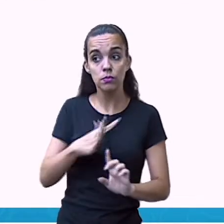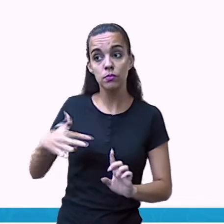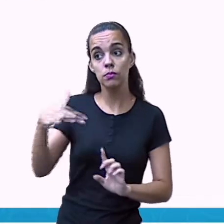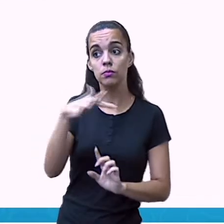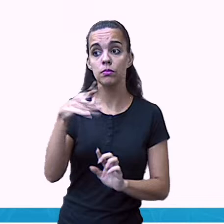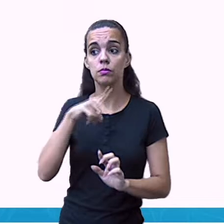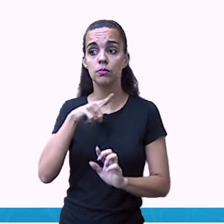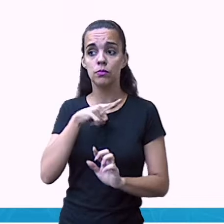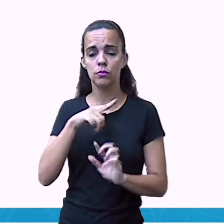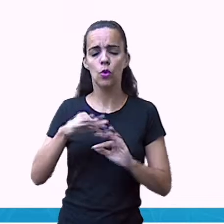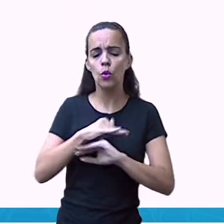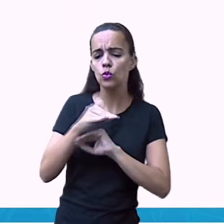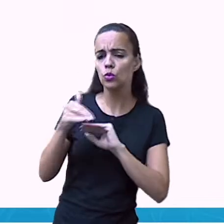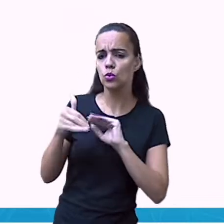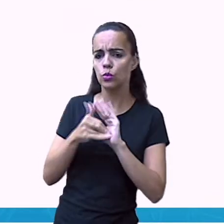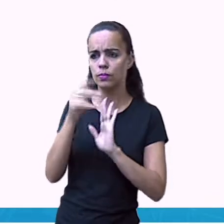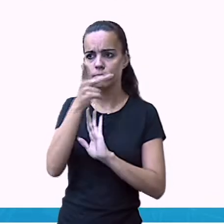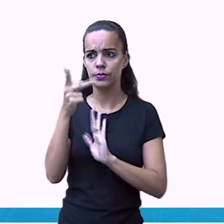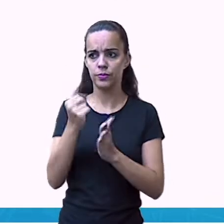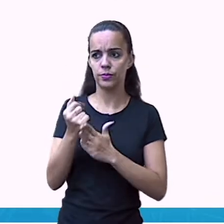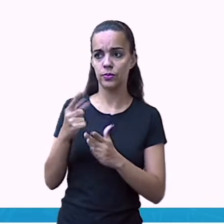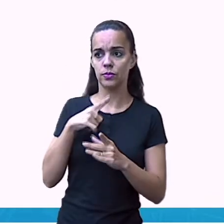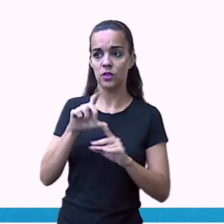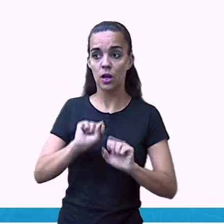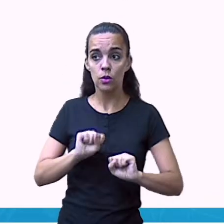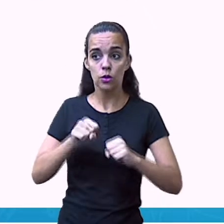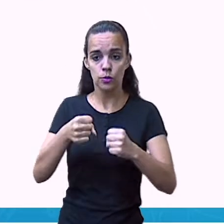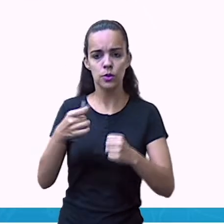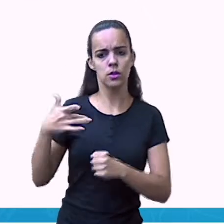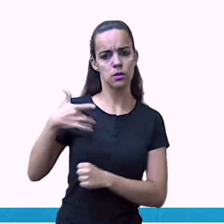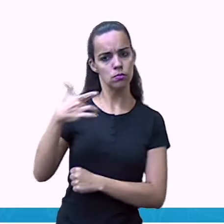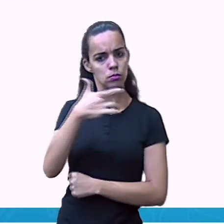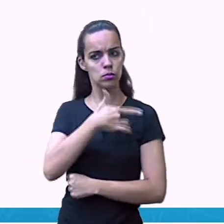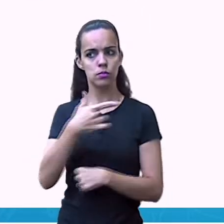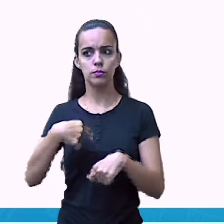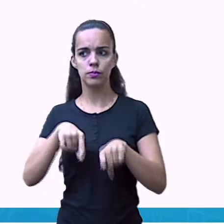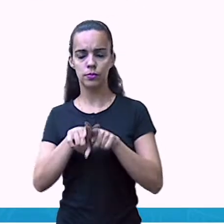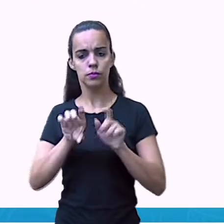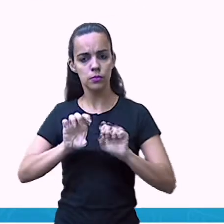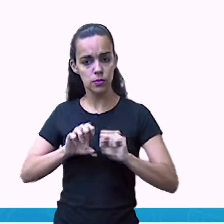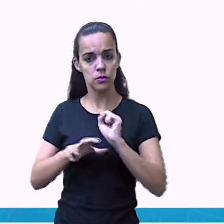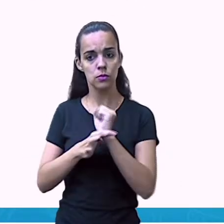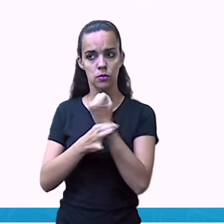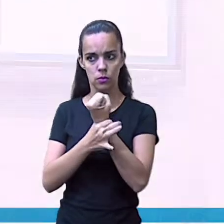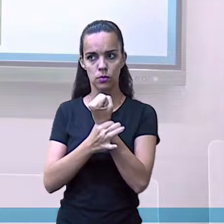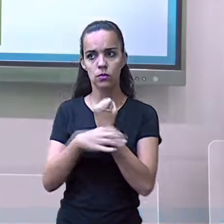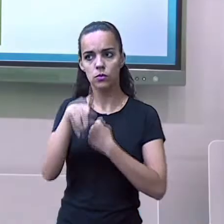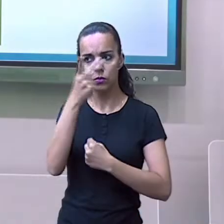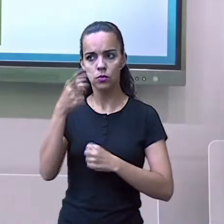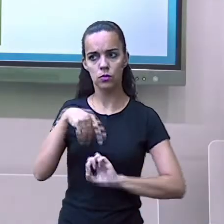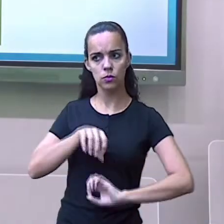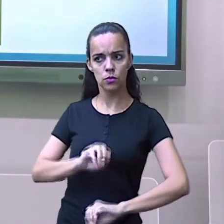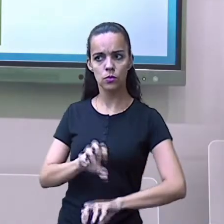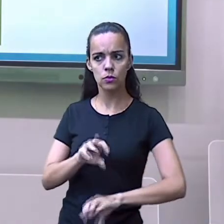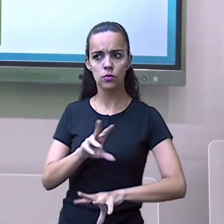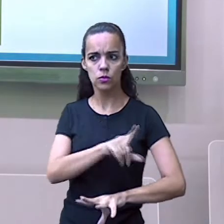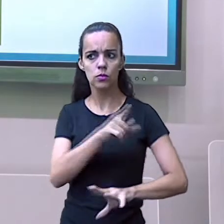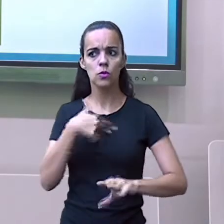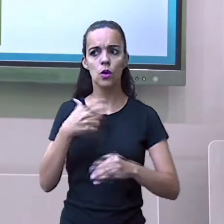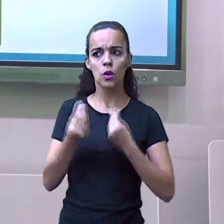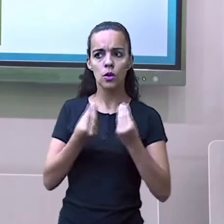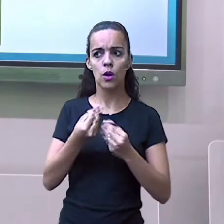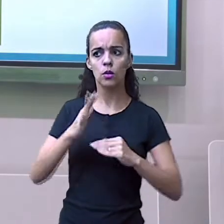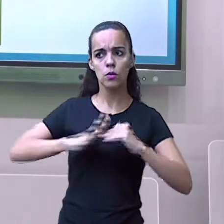dos produtos de consumo, proteção à saúde e segurança, educação ao consumir